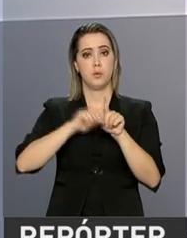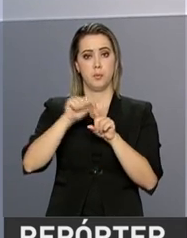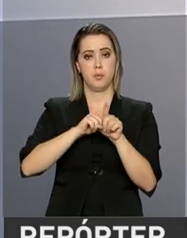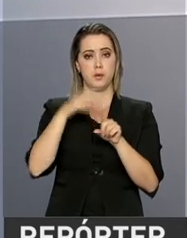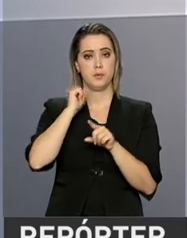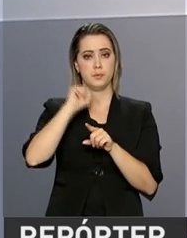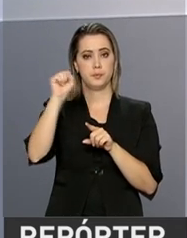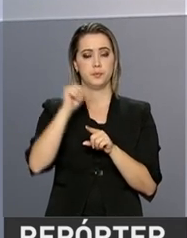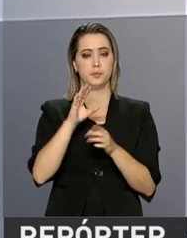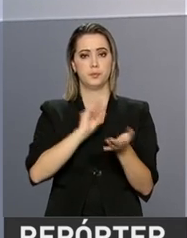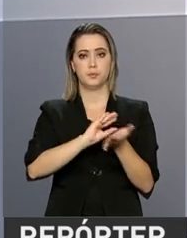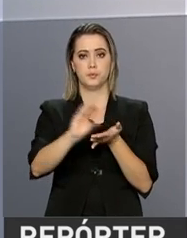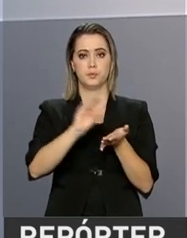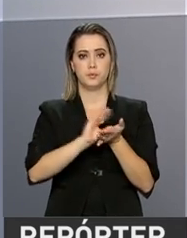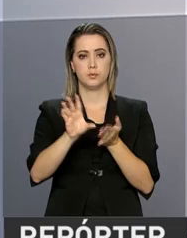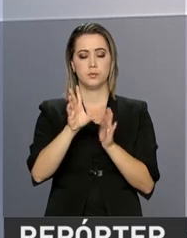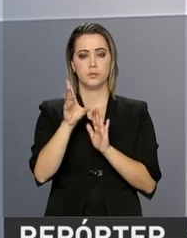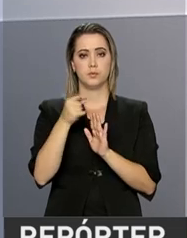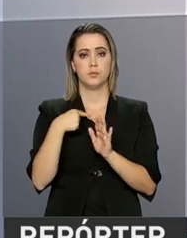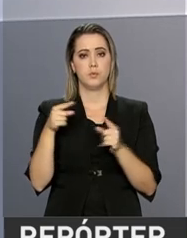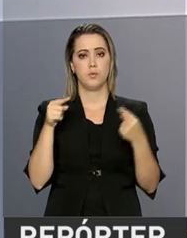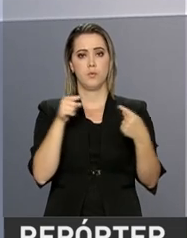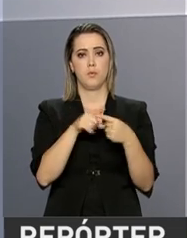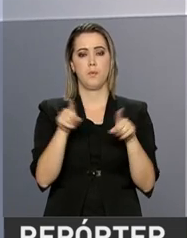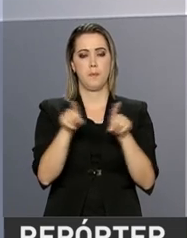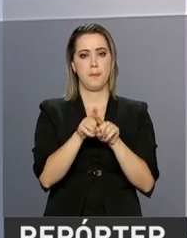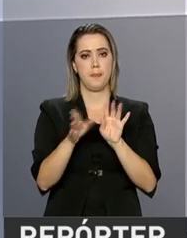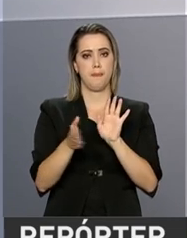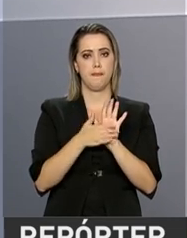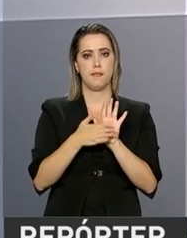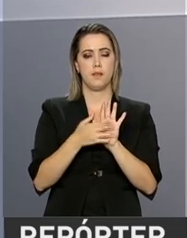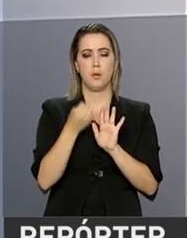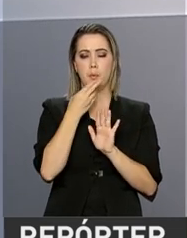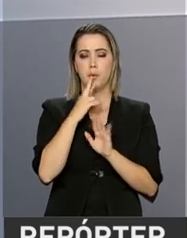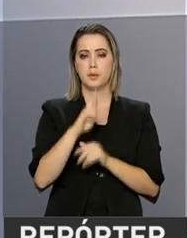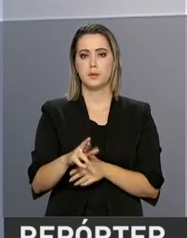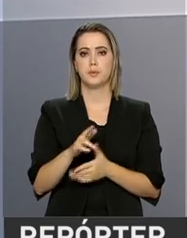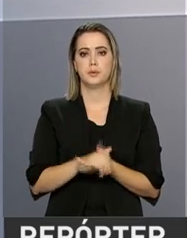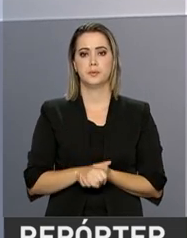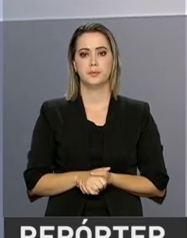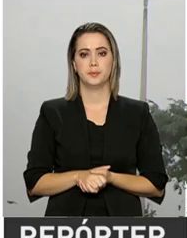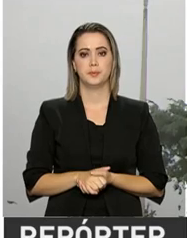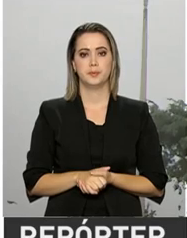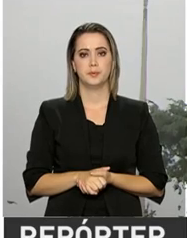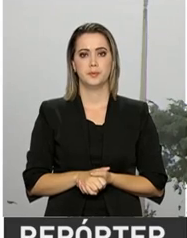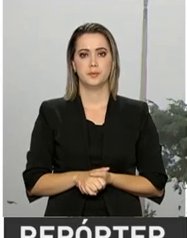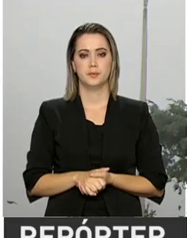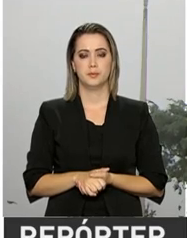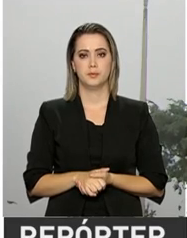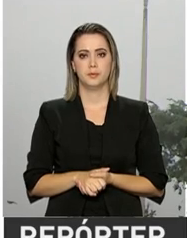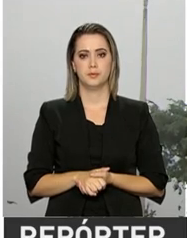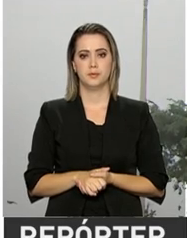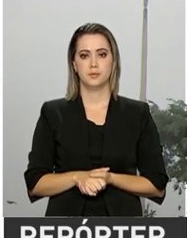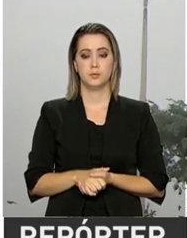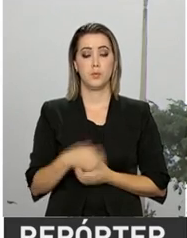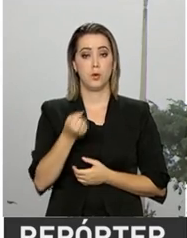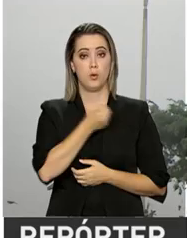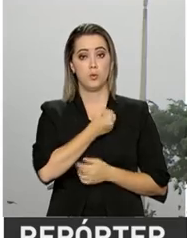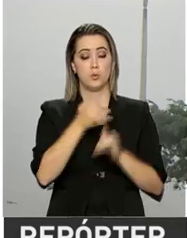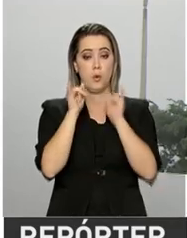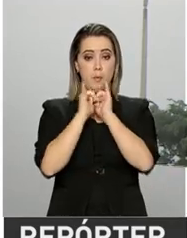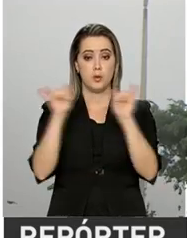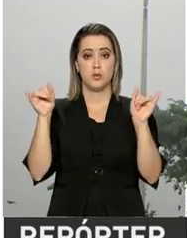seguido em abril os investimentos diretos também apresentaram bons resultados os números